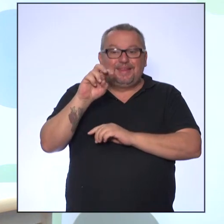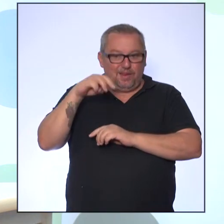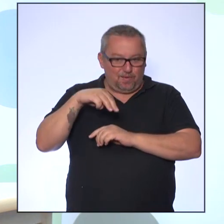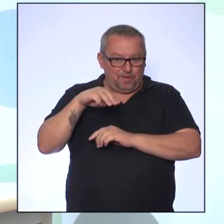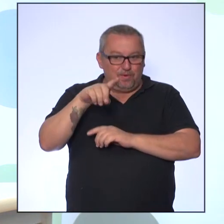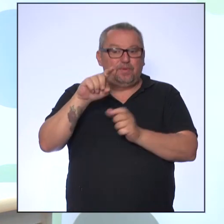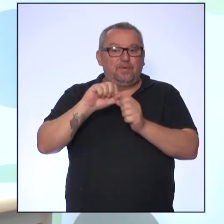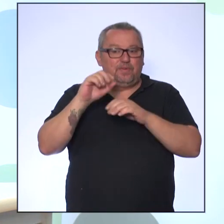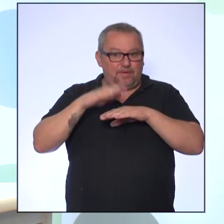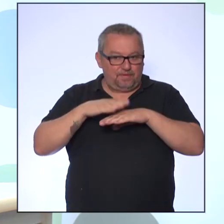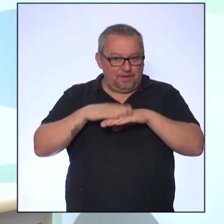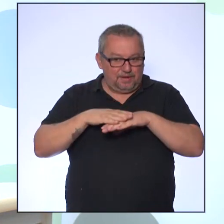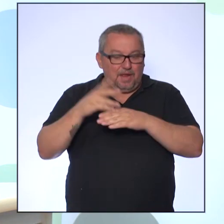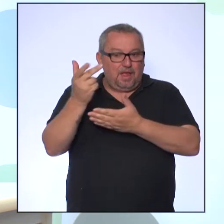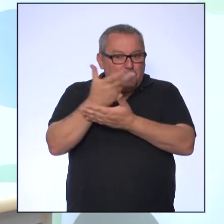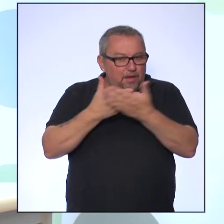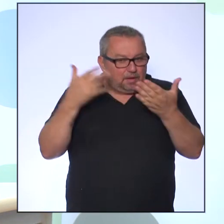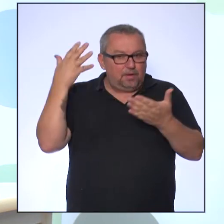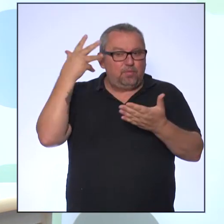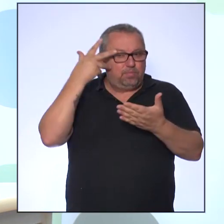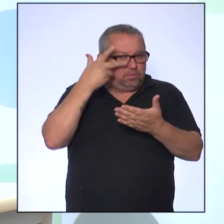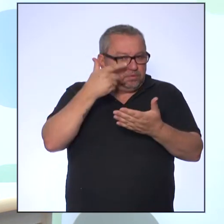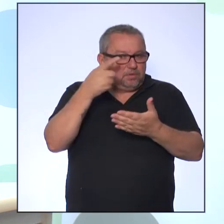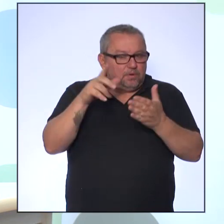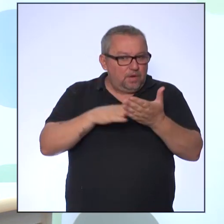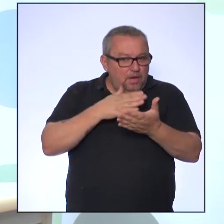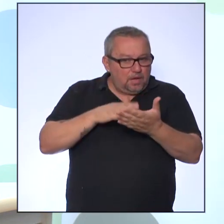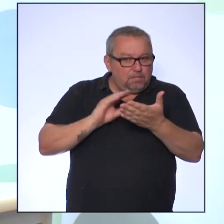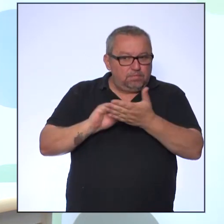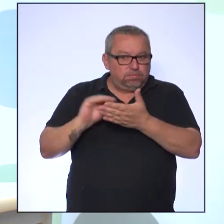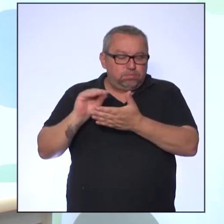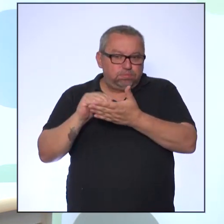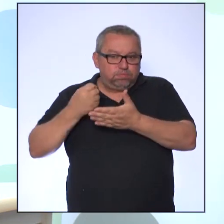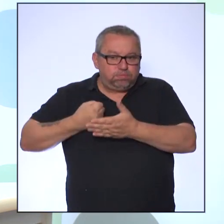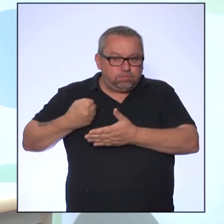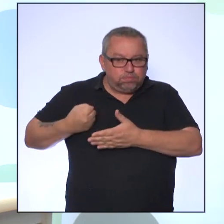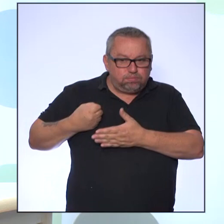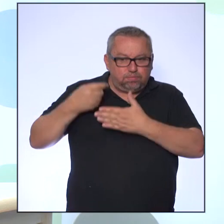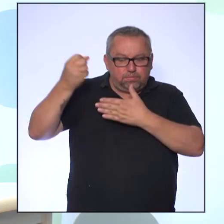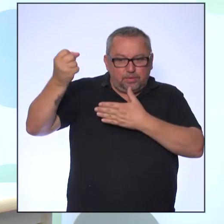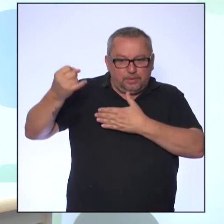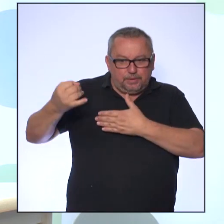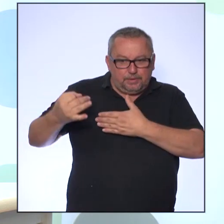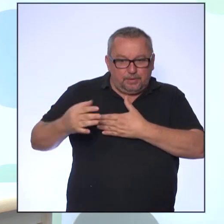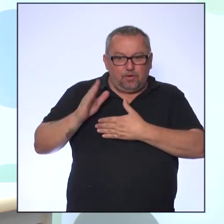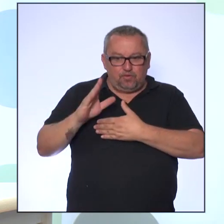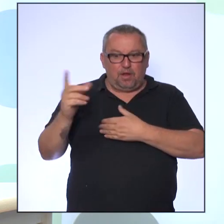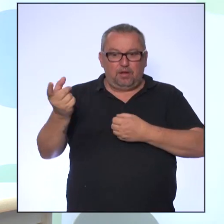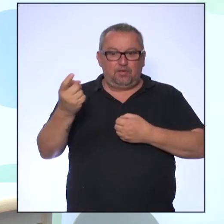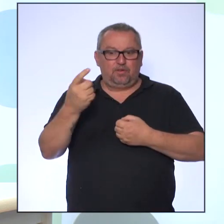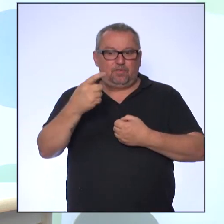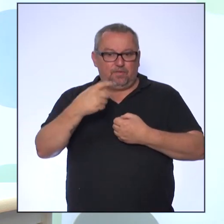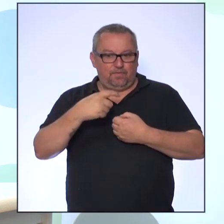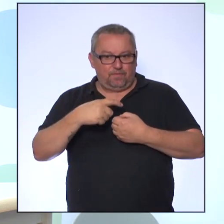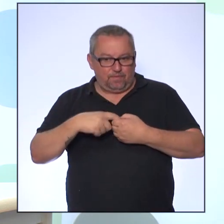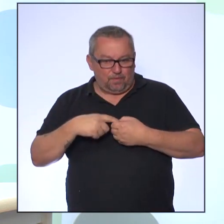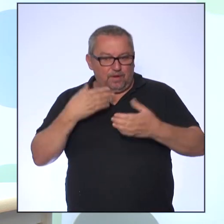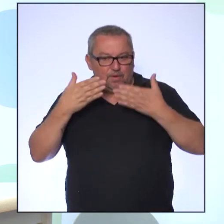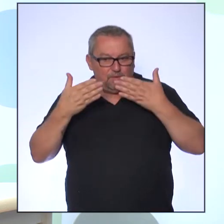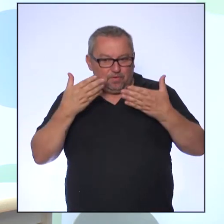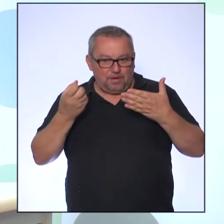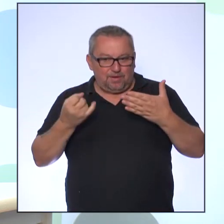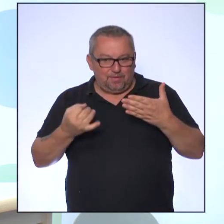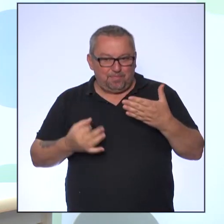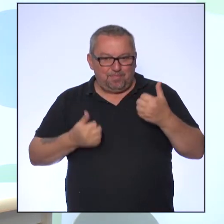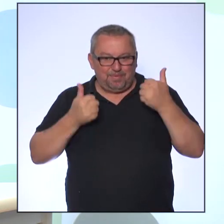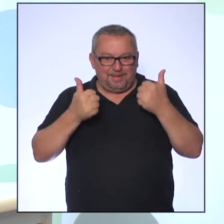para vocês. Desenhe bonitinho no seu caderno, coloque os números na lateral, responda e jogue no chat para o Rafael falar o seu nome aqui